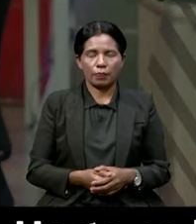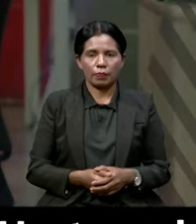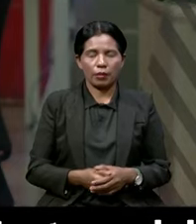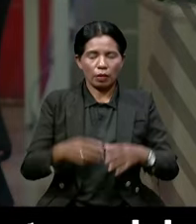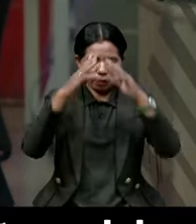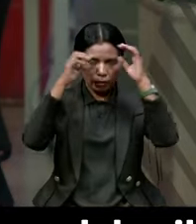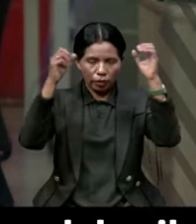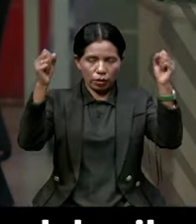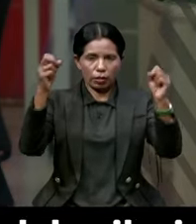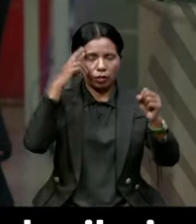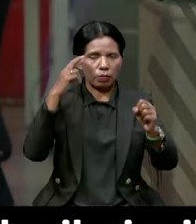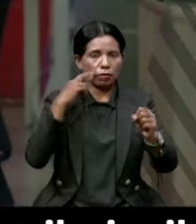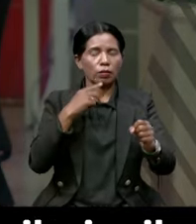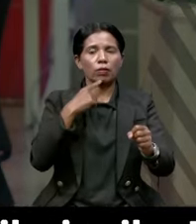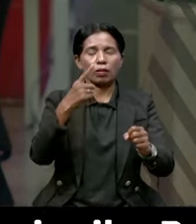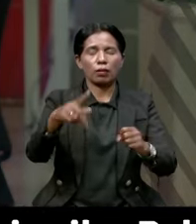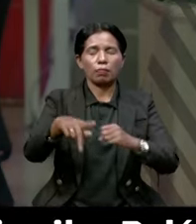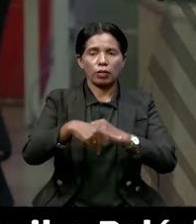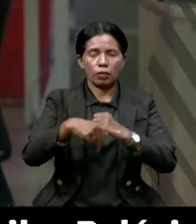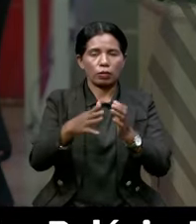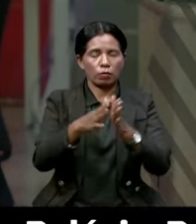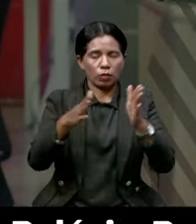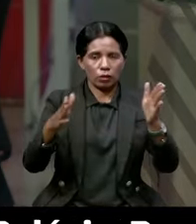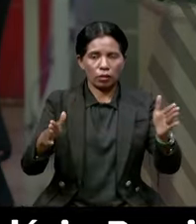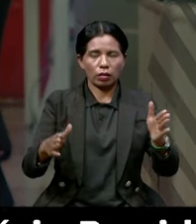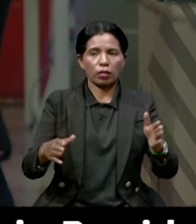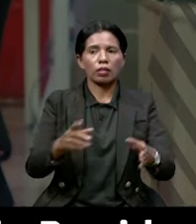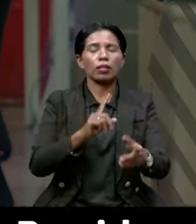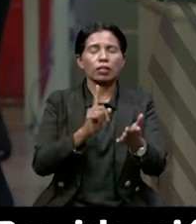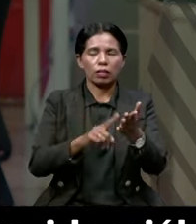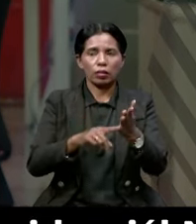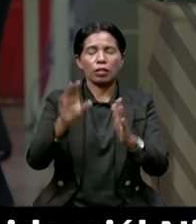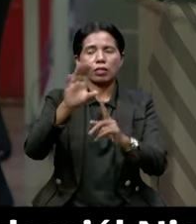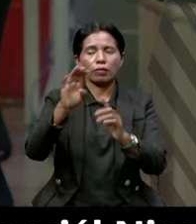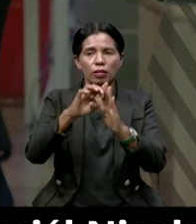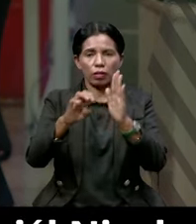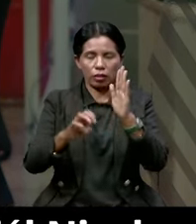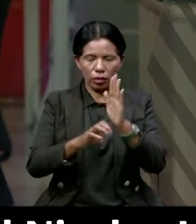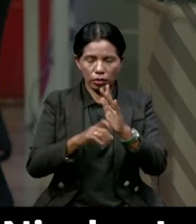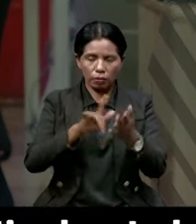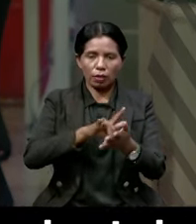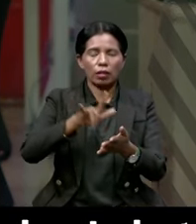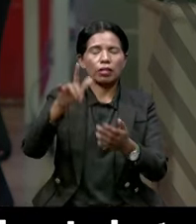Presidente da República se explica para a bancada oposição durante a crítica se festado no viagem para o